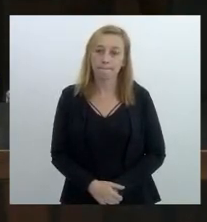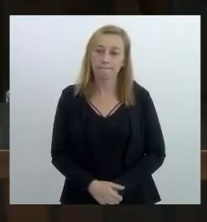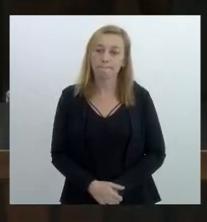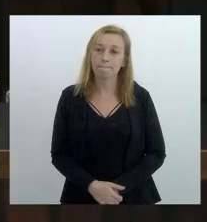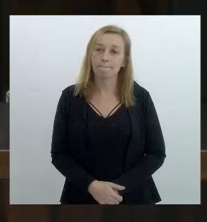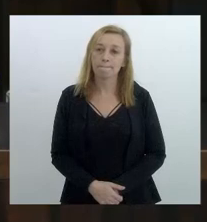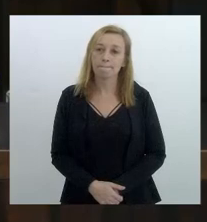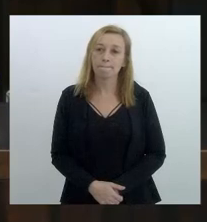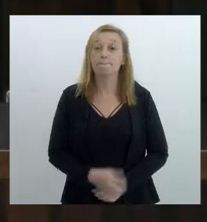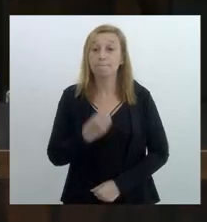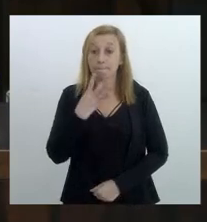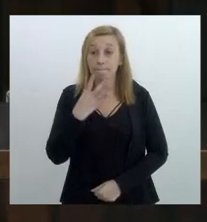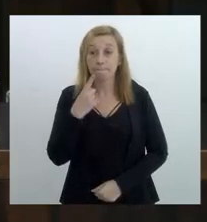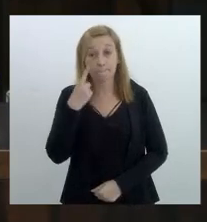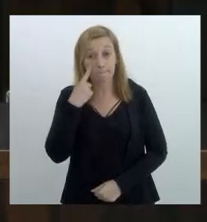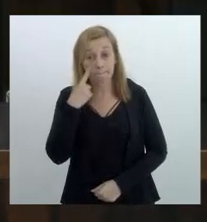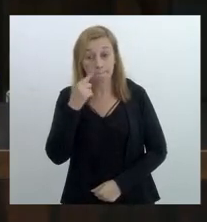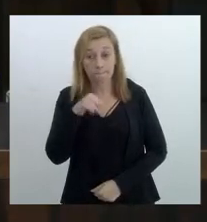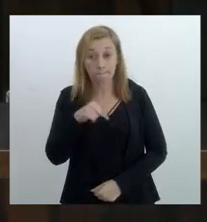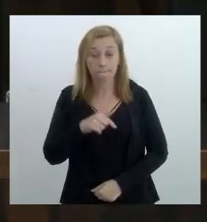Bom, vamos tentar aqui